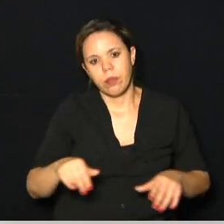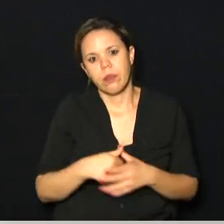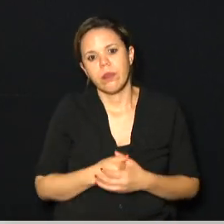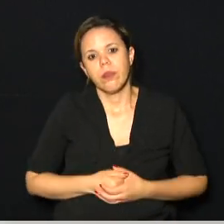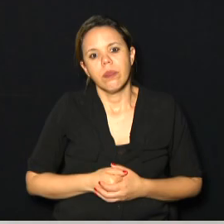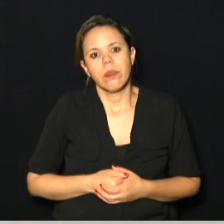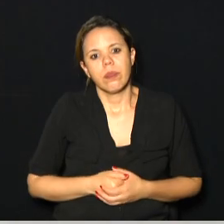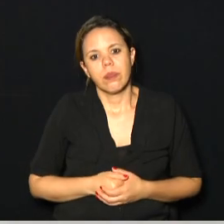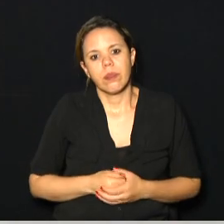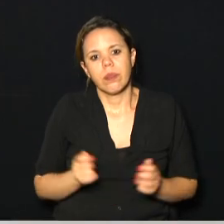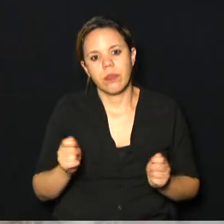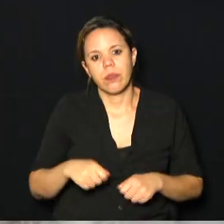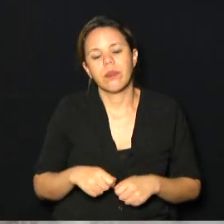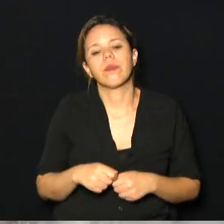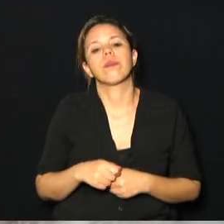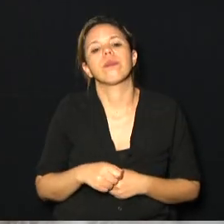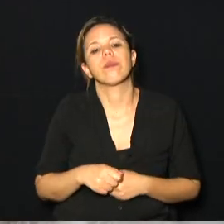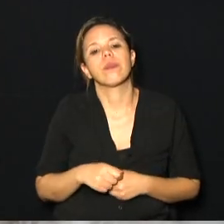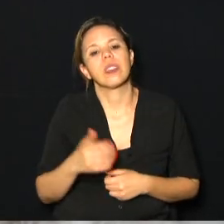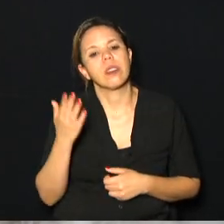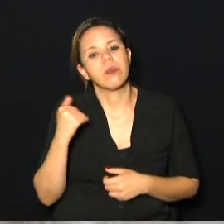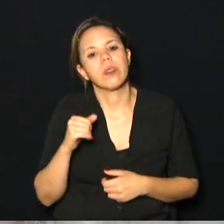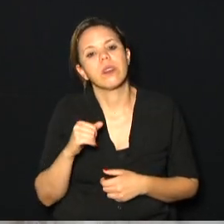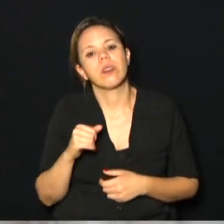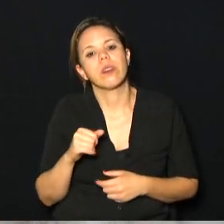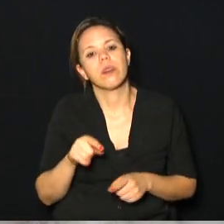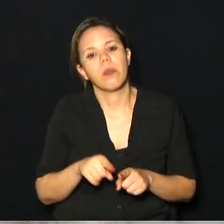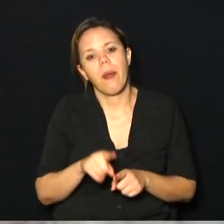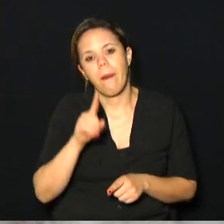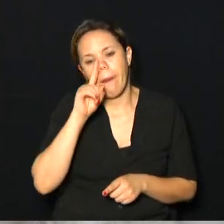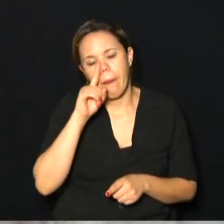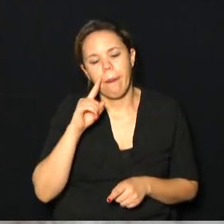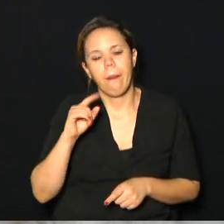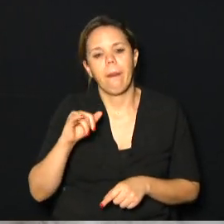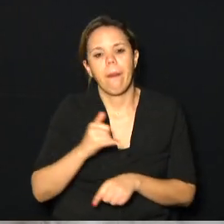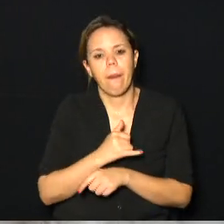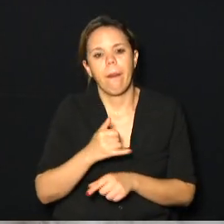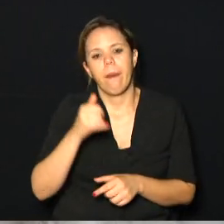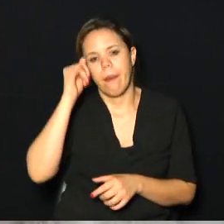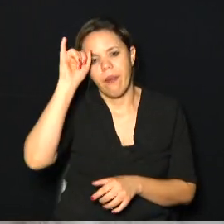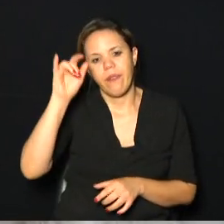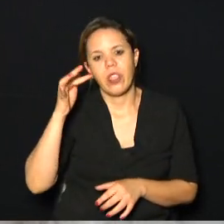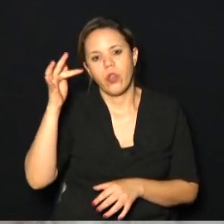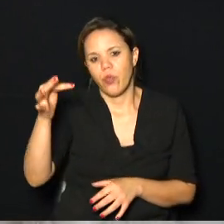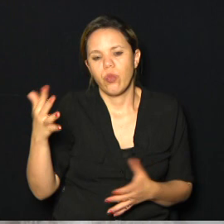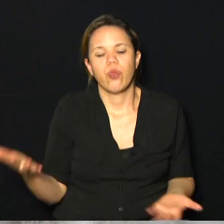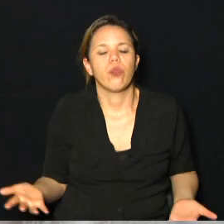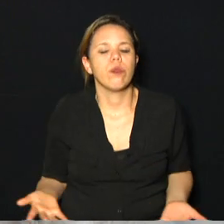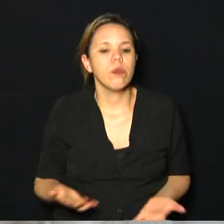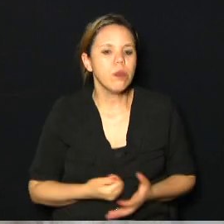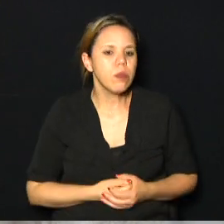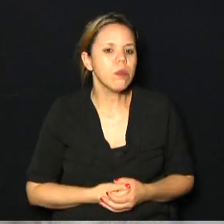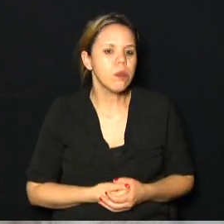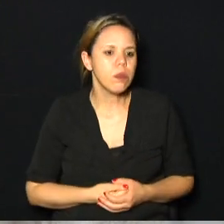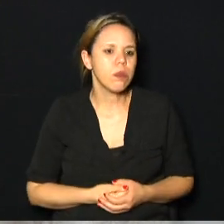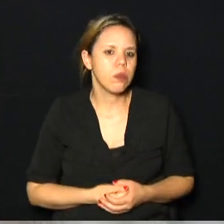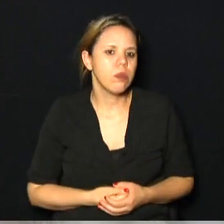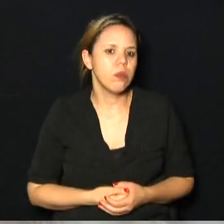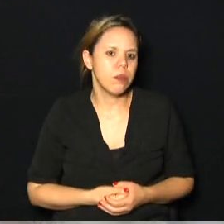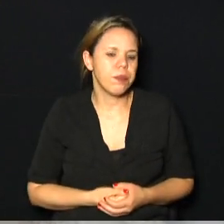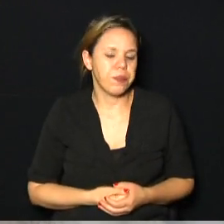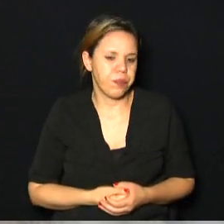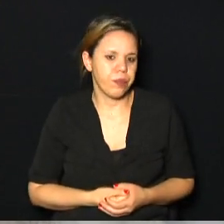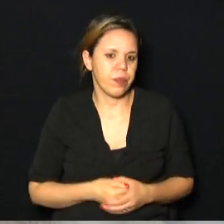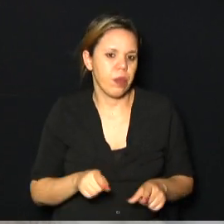doenças previnem mais, a gente sabe que é associado a menos riscos de obesidade na vida futura, né,